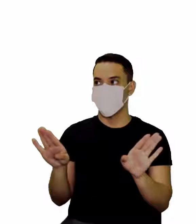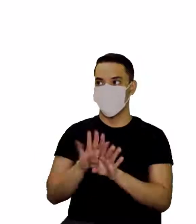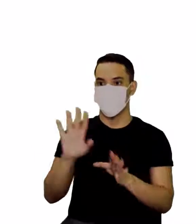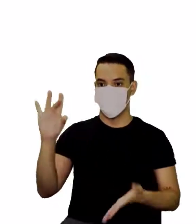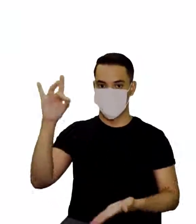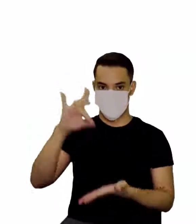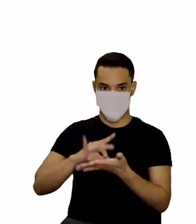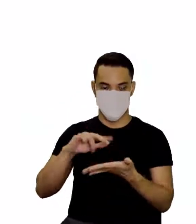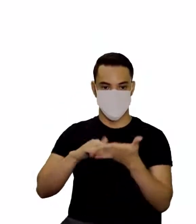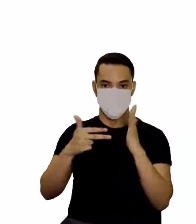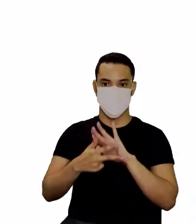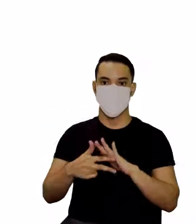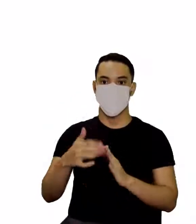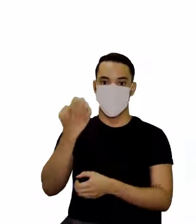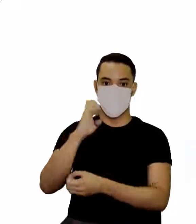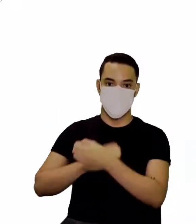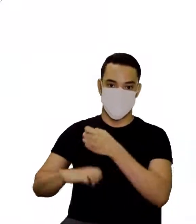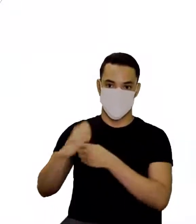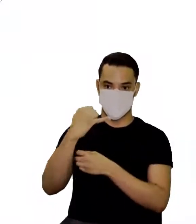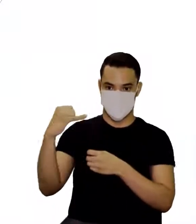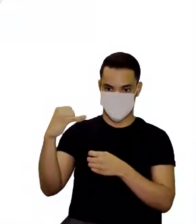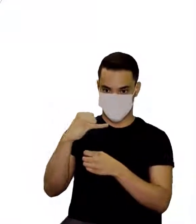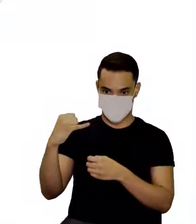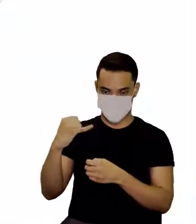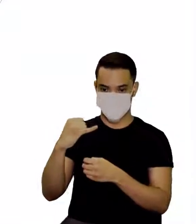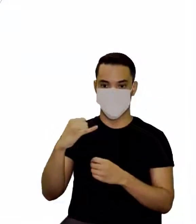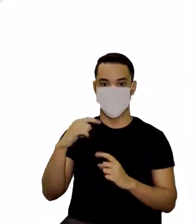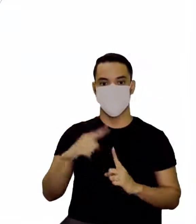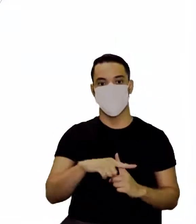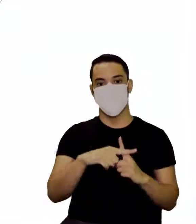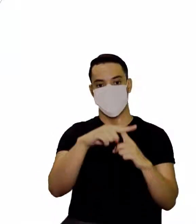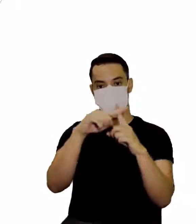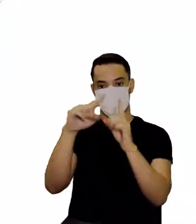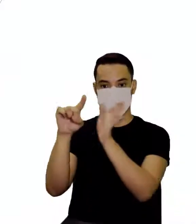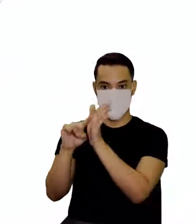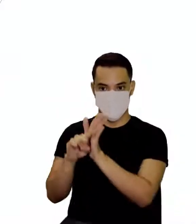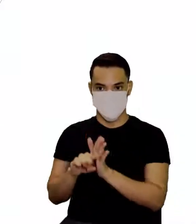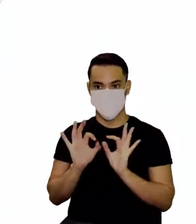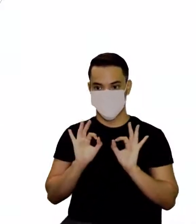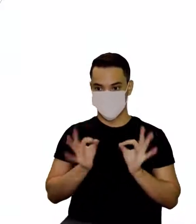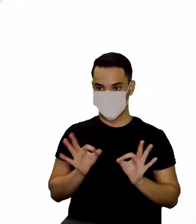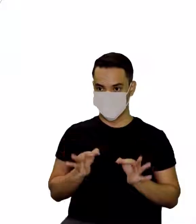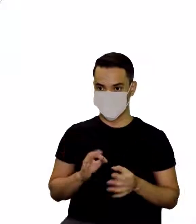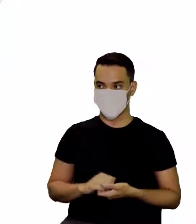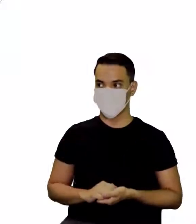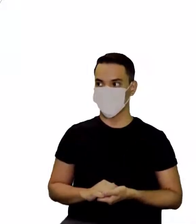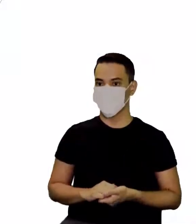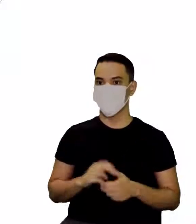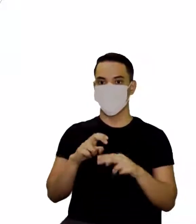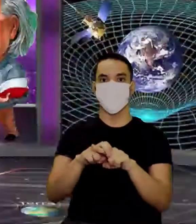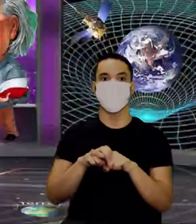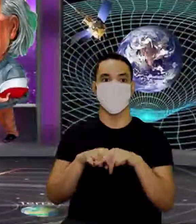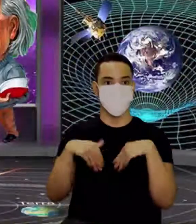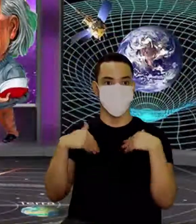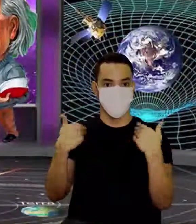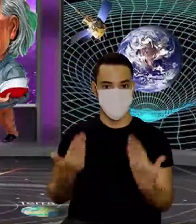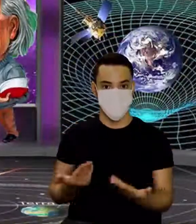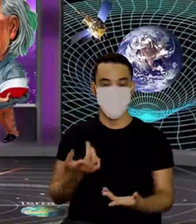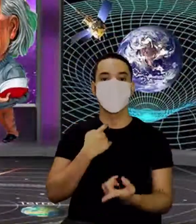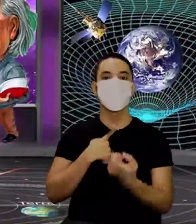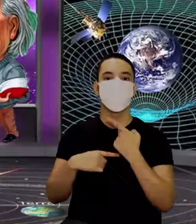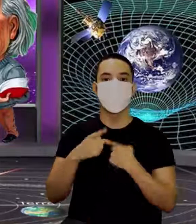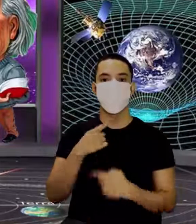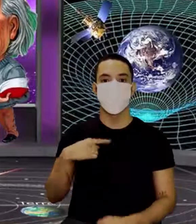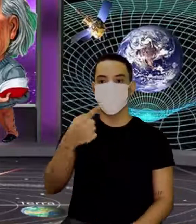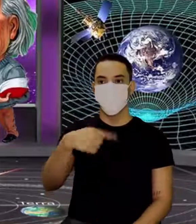é os elétrons que se movem, então, sentido negativo para o positivo. Certo? Então, pessoal, olha só, desejo